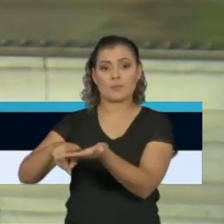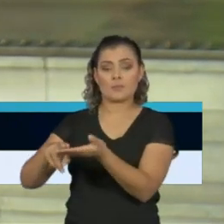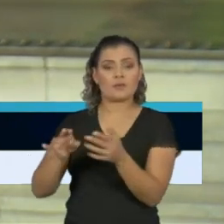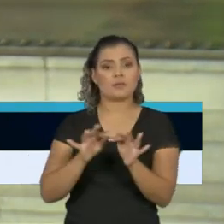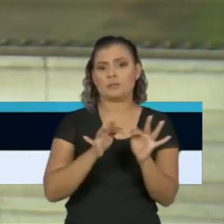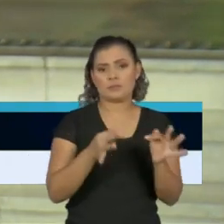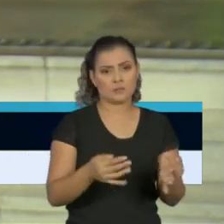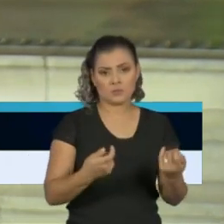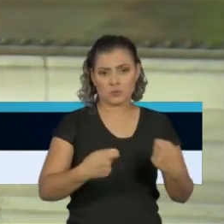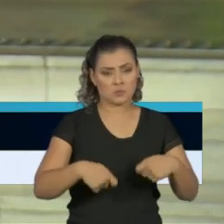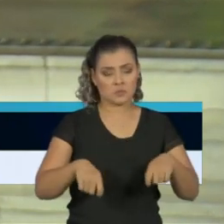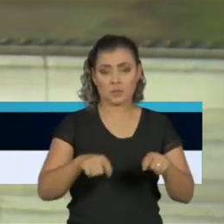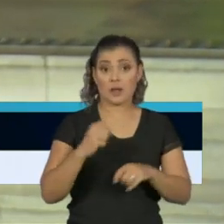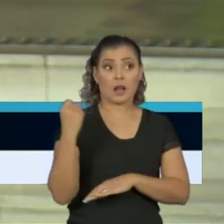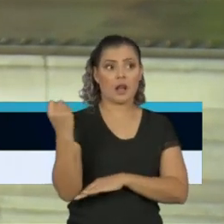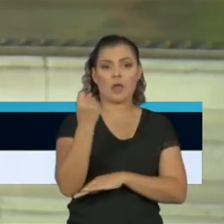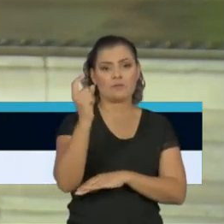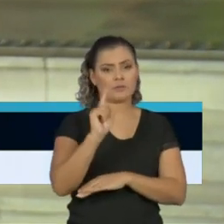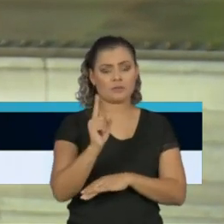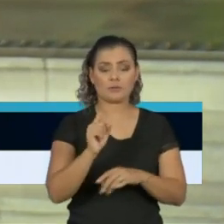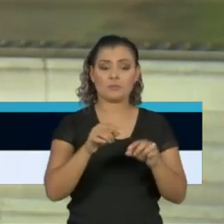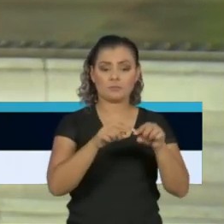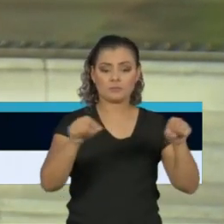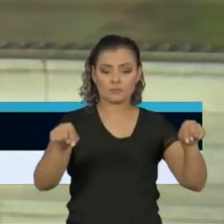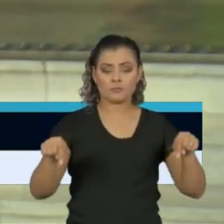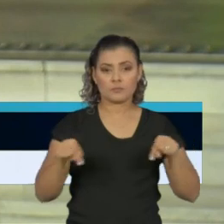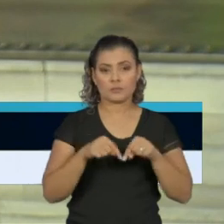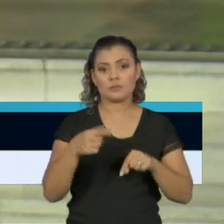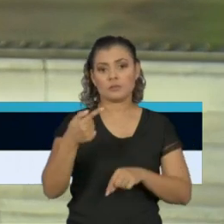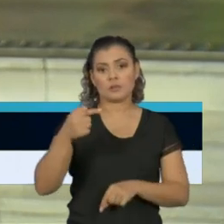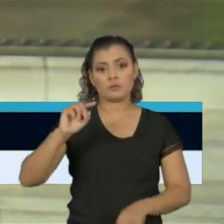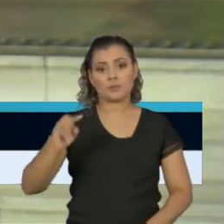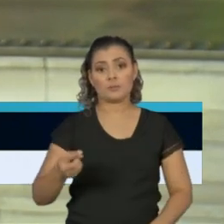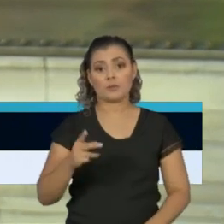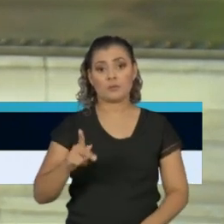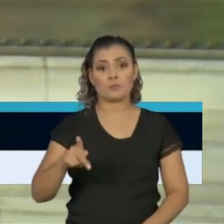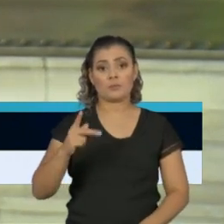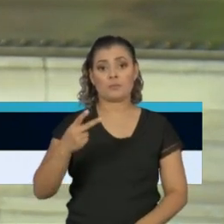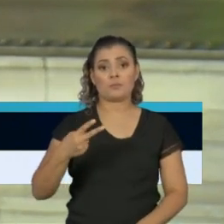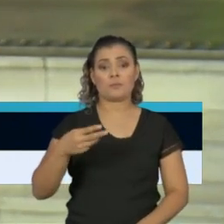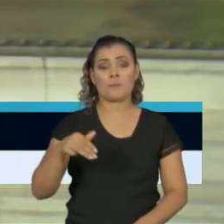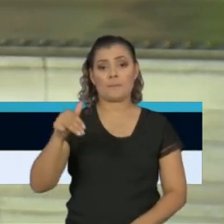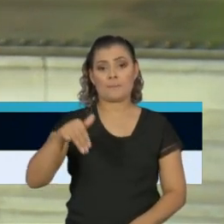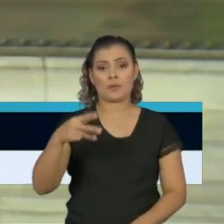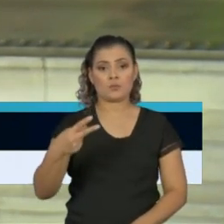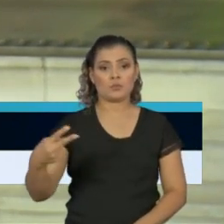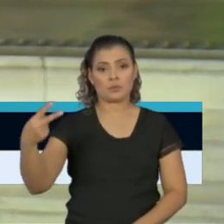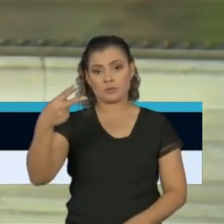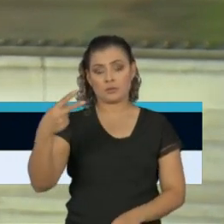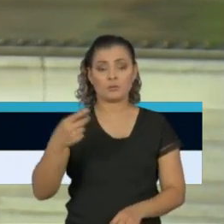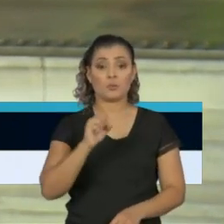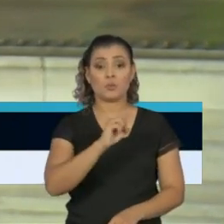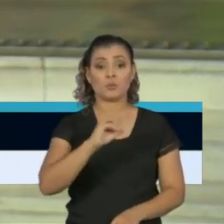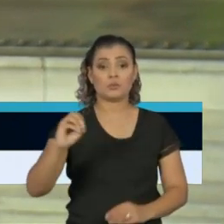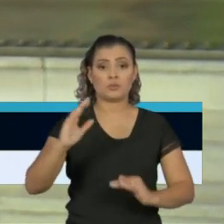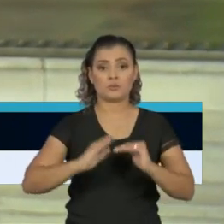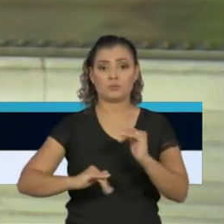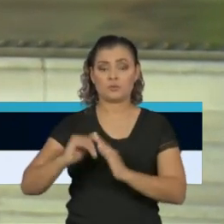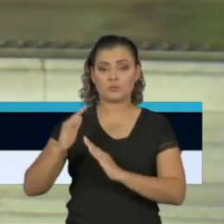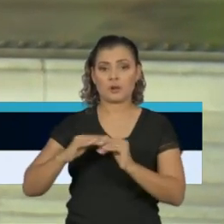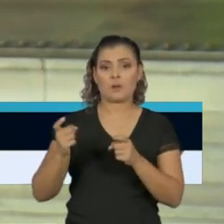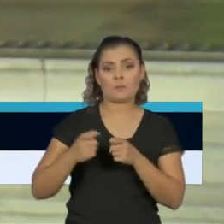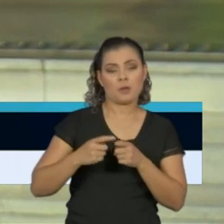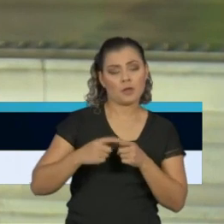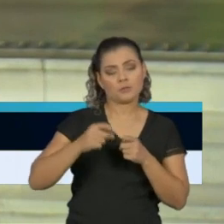complexidade, instalados numa área de 7 mil metros quadrados, e vai receber 800 profissionais de saúde, entre